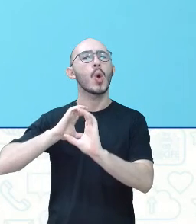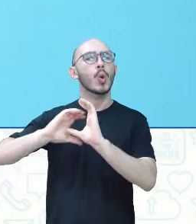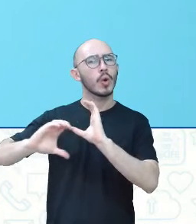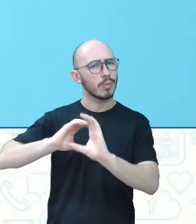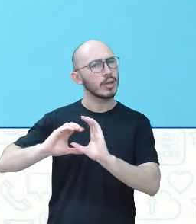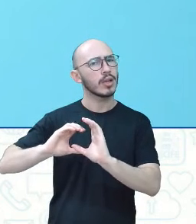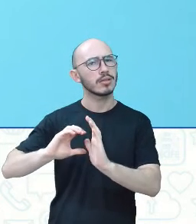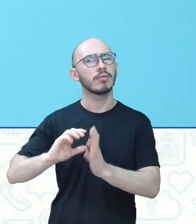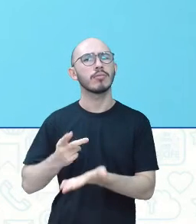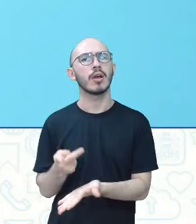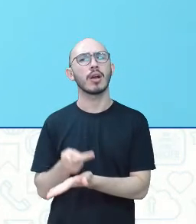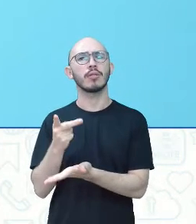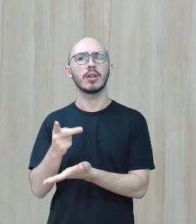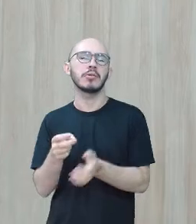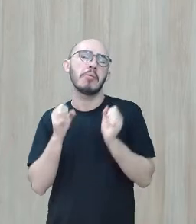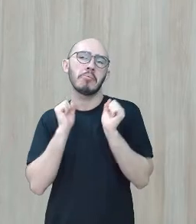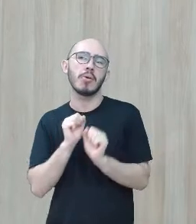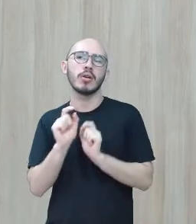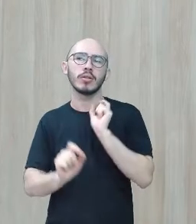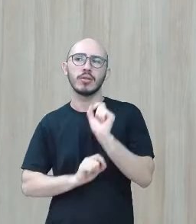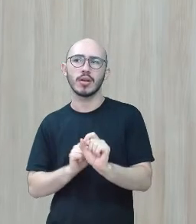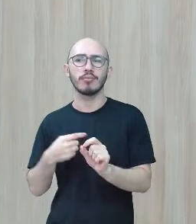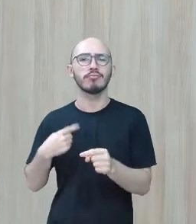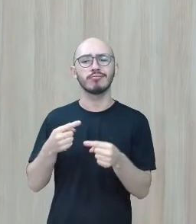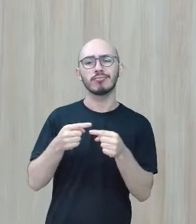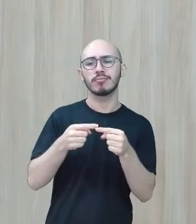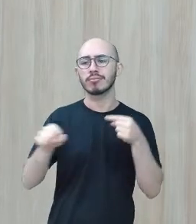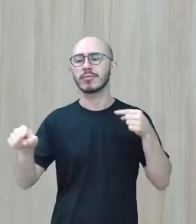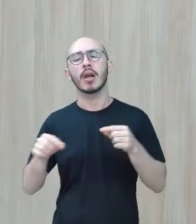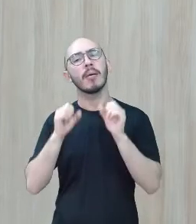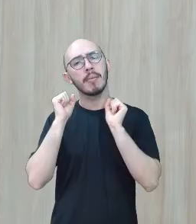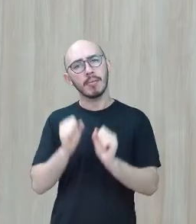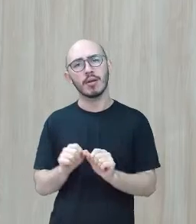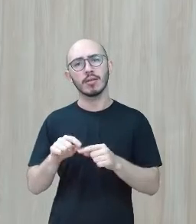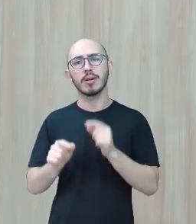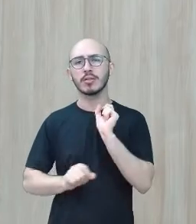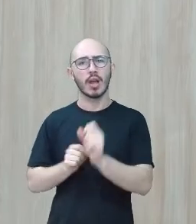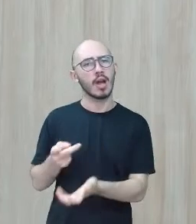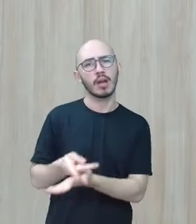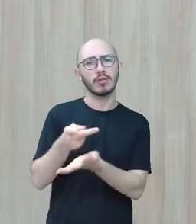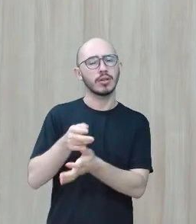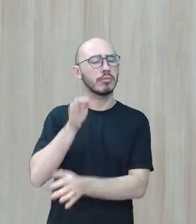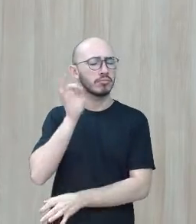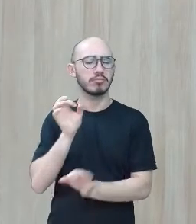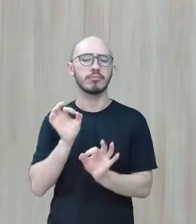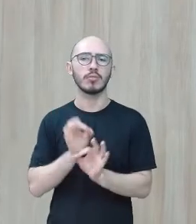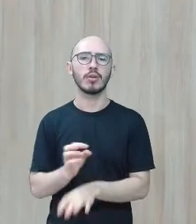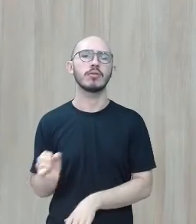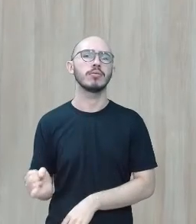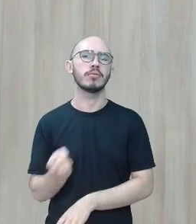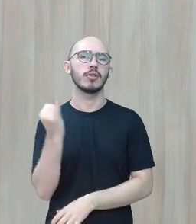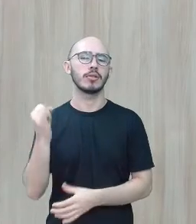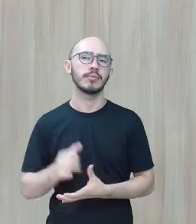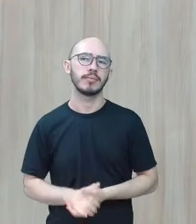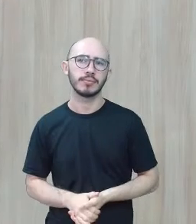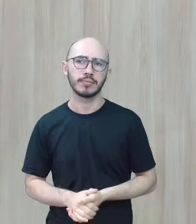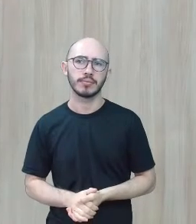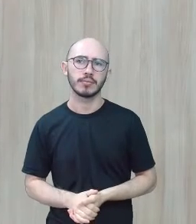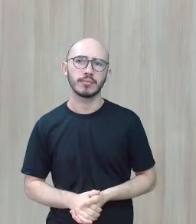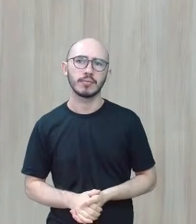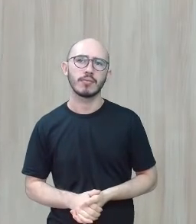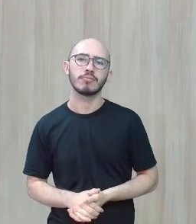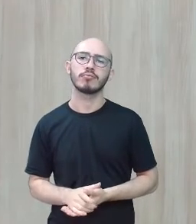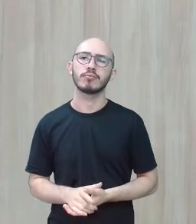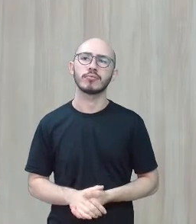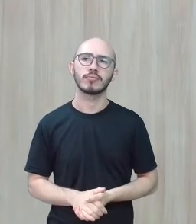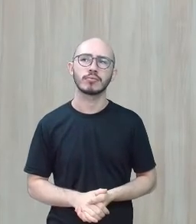pode acontecer com desvios, mas desde que ela aconteça, é super válida. Então, mesmo que ela tenha alguns